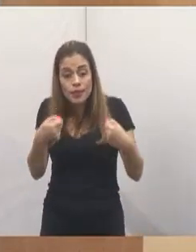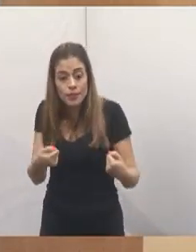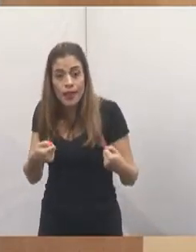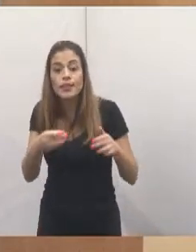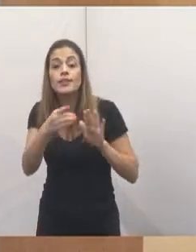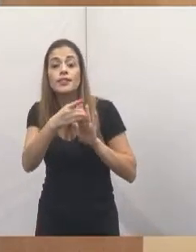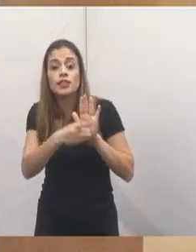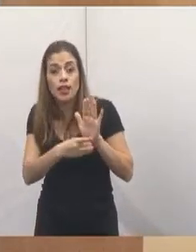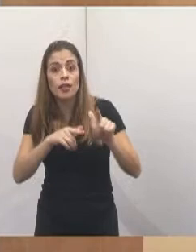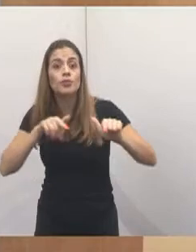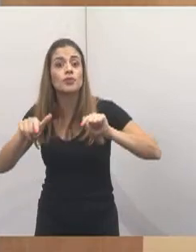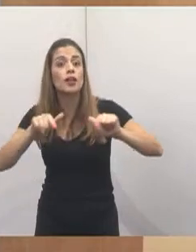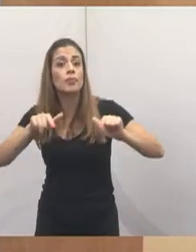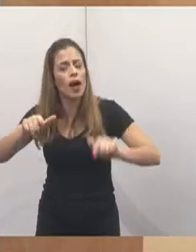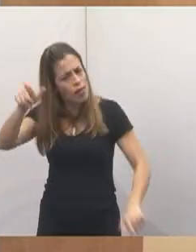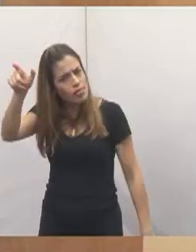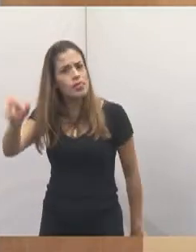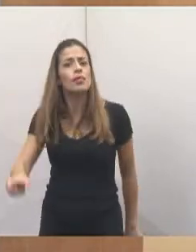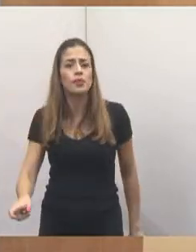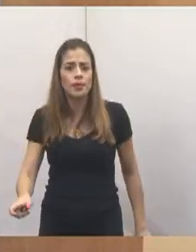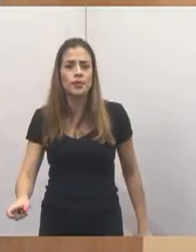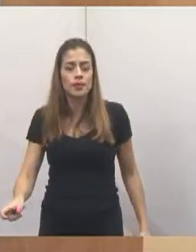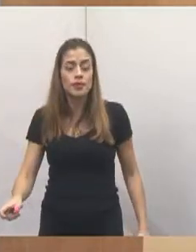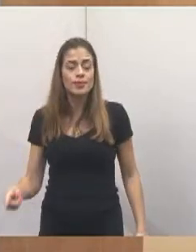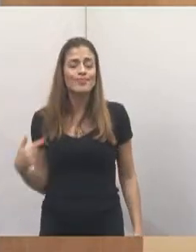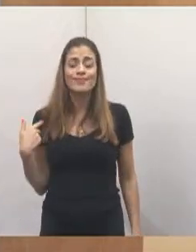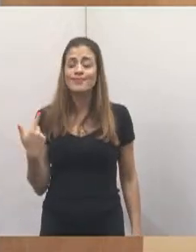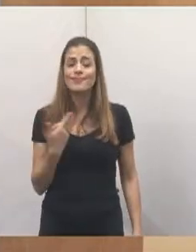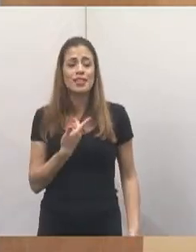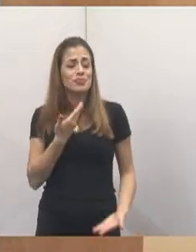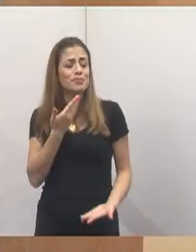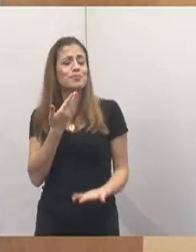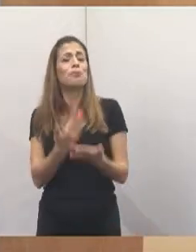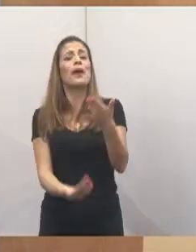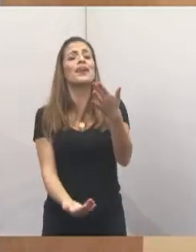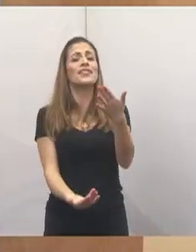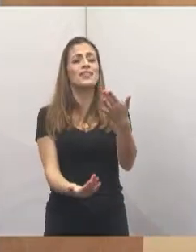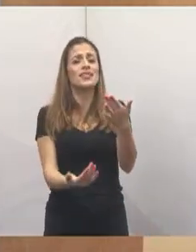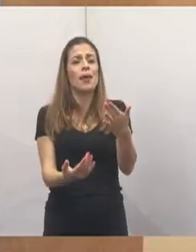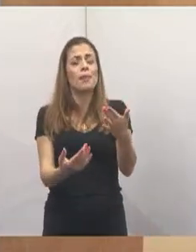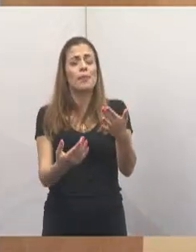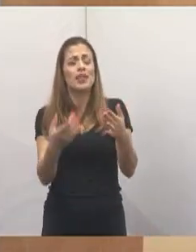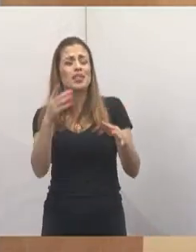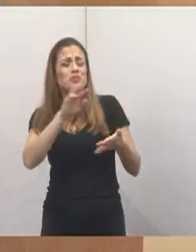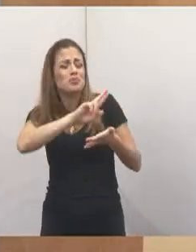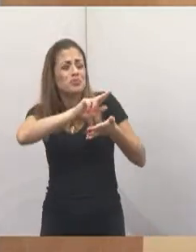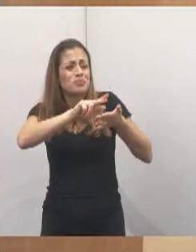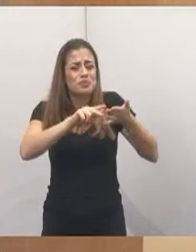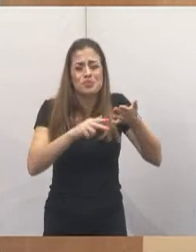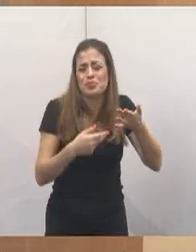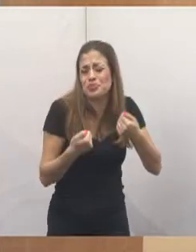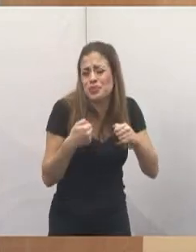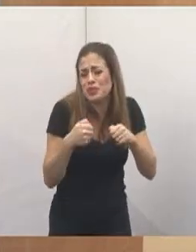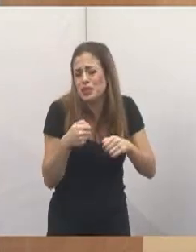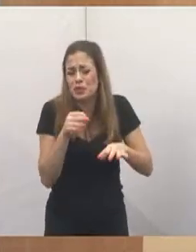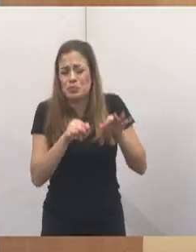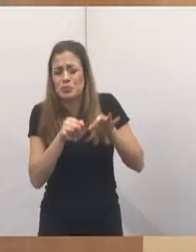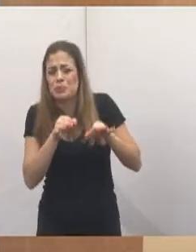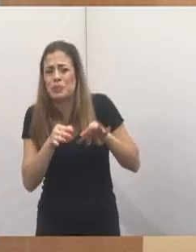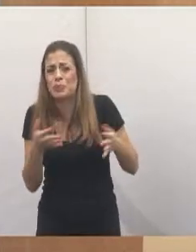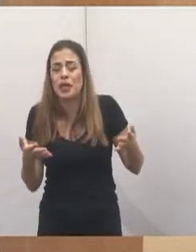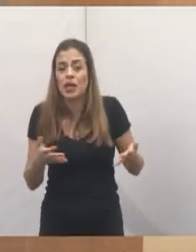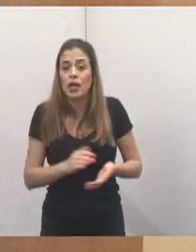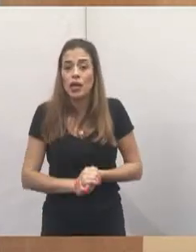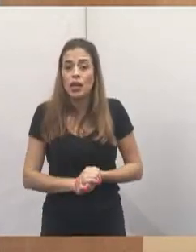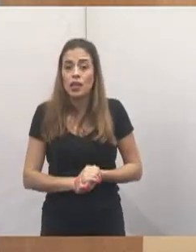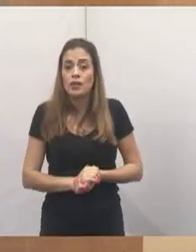E aí, que não nos percamos nessa burocracia, sempre tendo como fundamento o que a Constituição já disse no